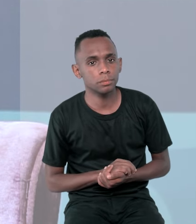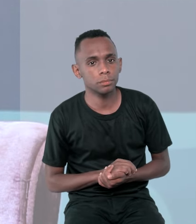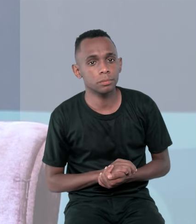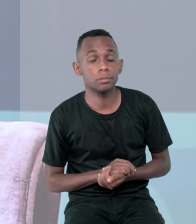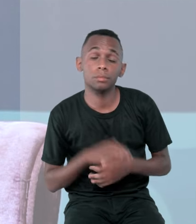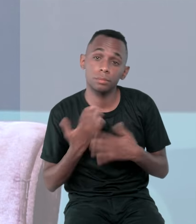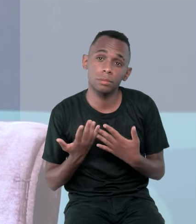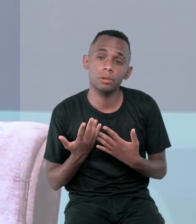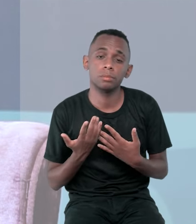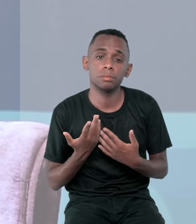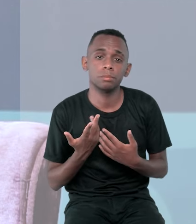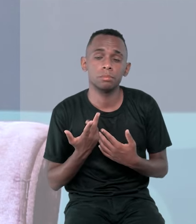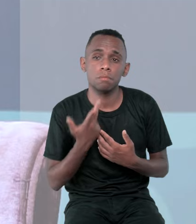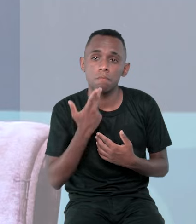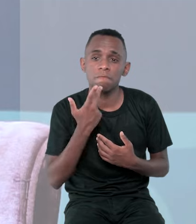eu vou dizer que uma fala